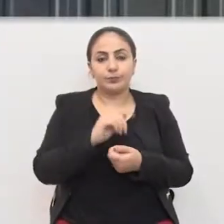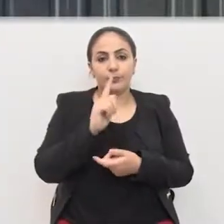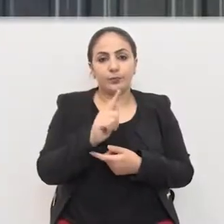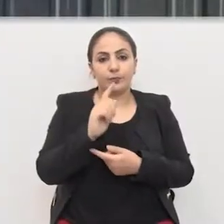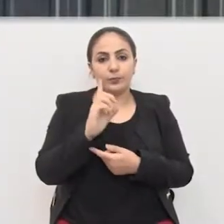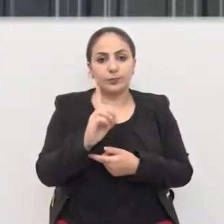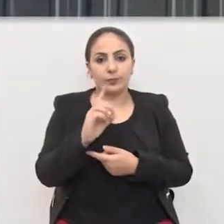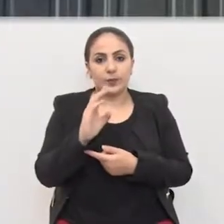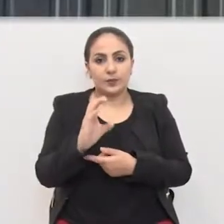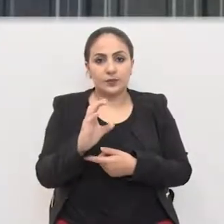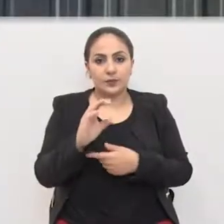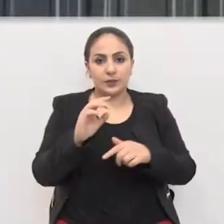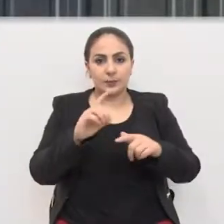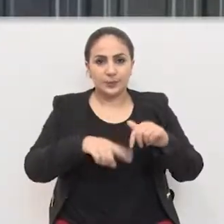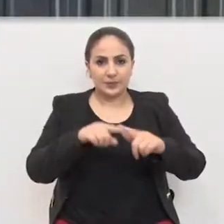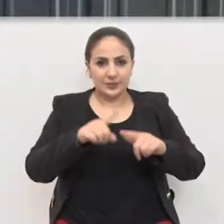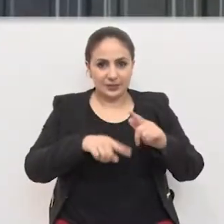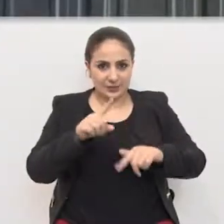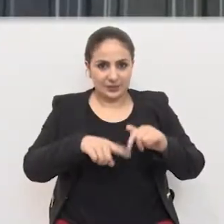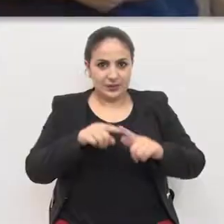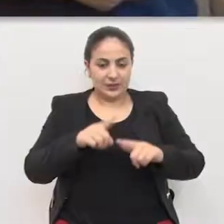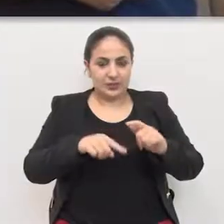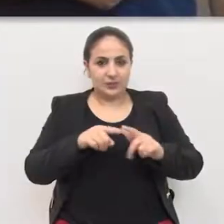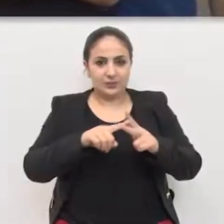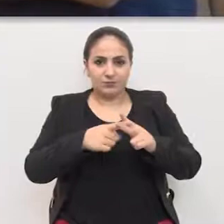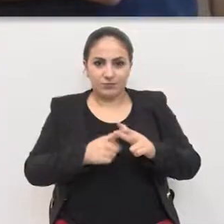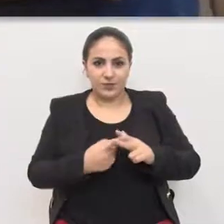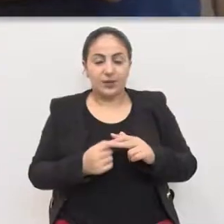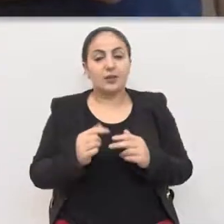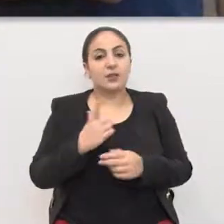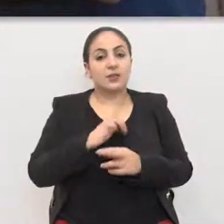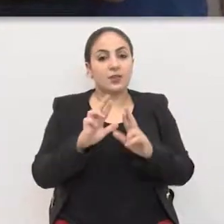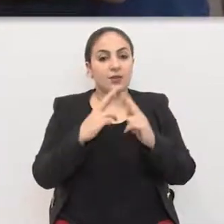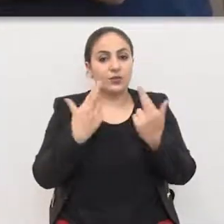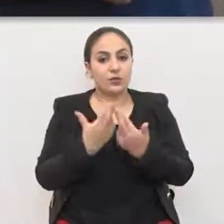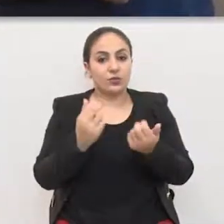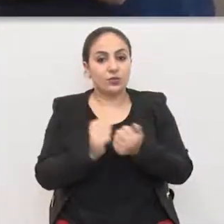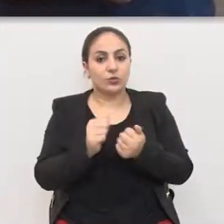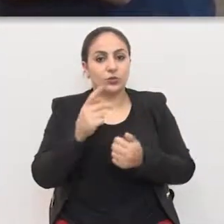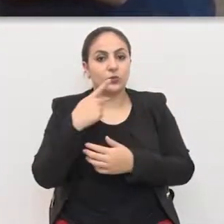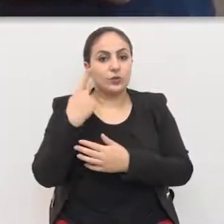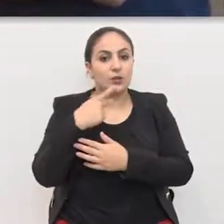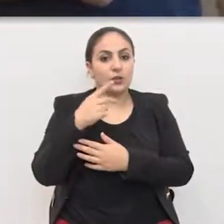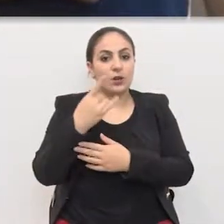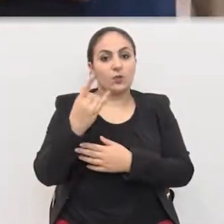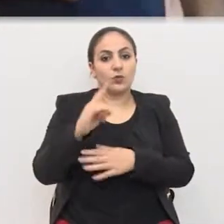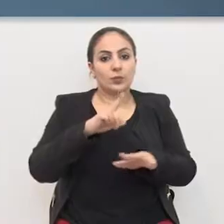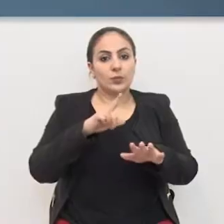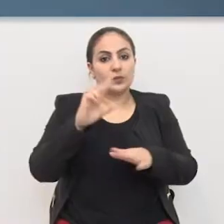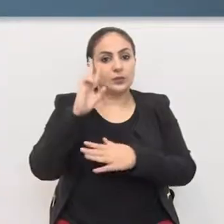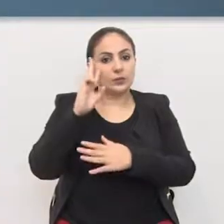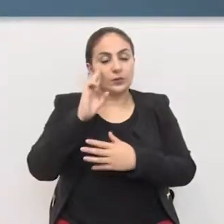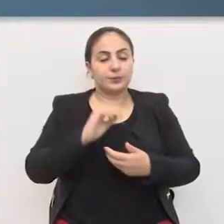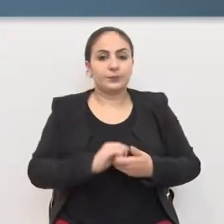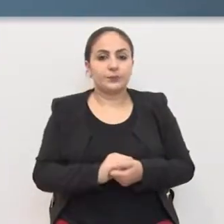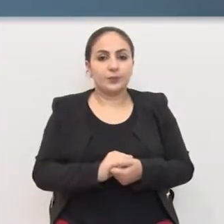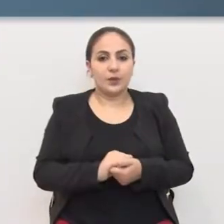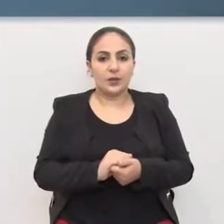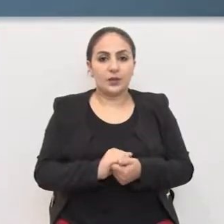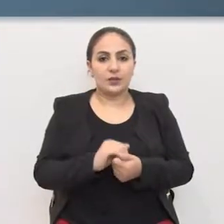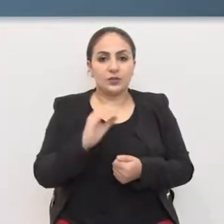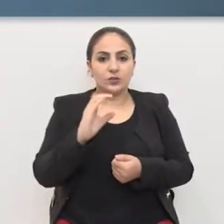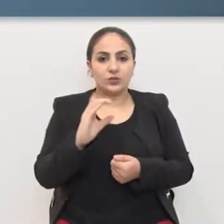é a GDC Ferramentaria, que esteve reunida com os vereadores na última segunda-feira. A GDC hoje